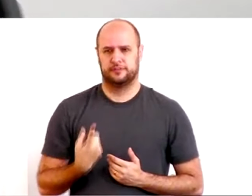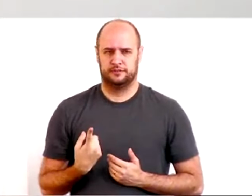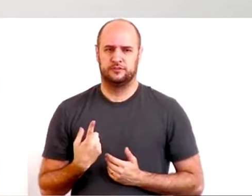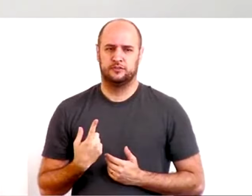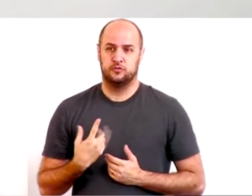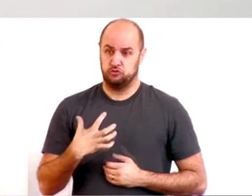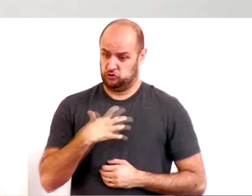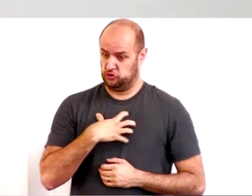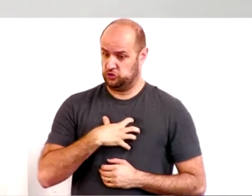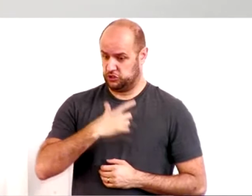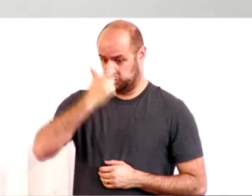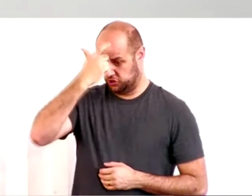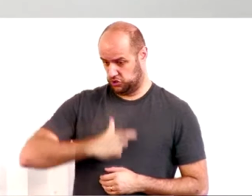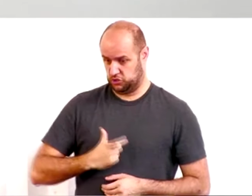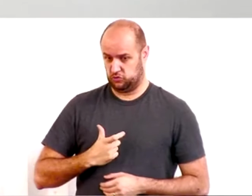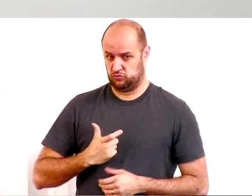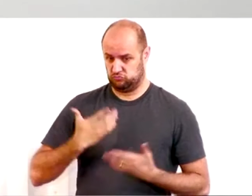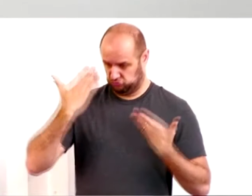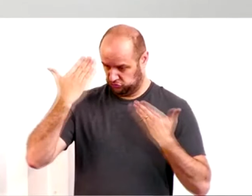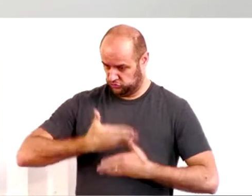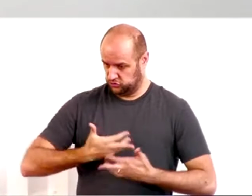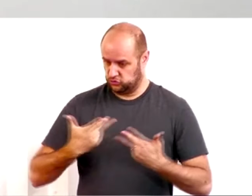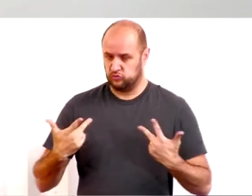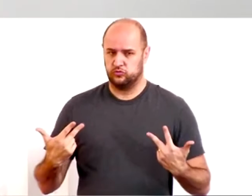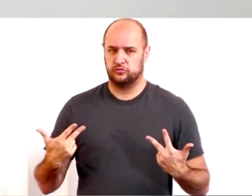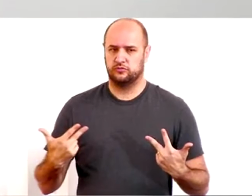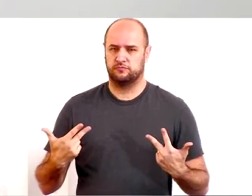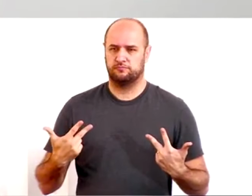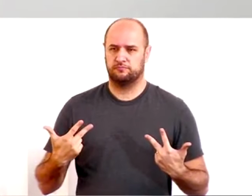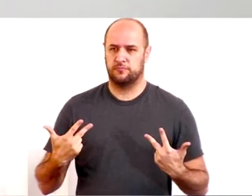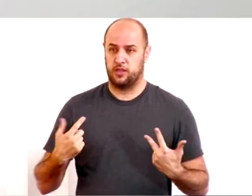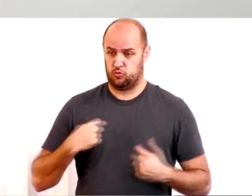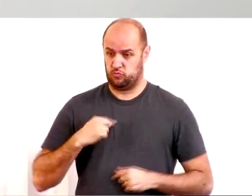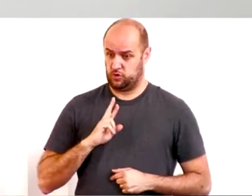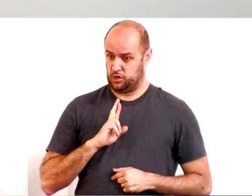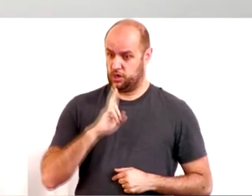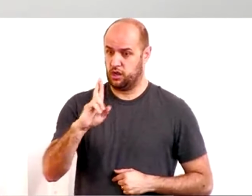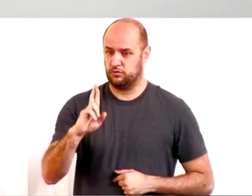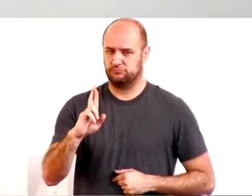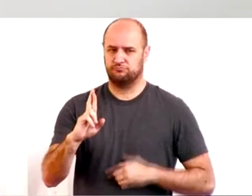e diante de quem Deus é a mansidão.